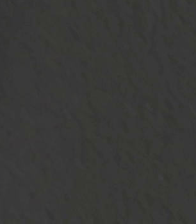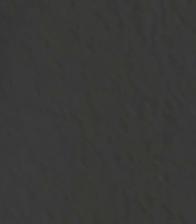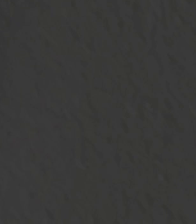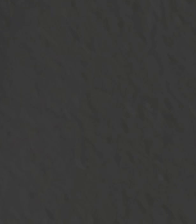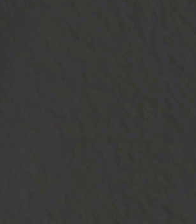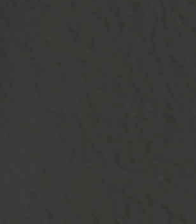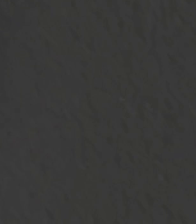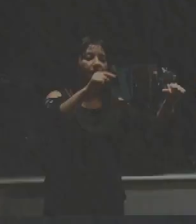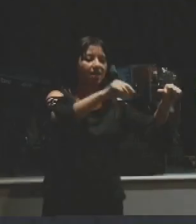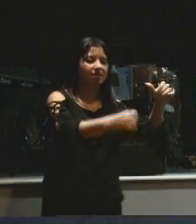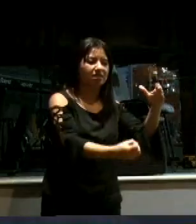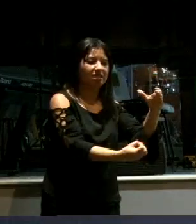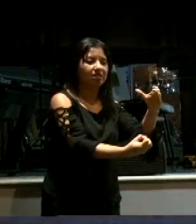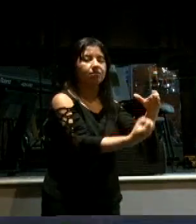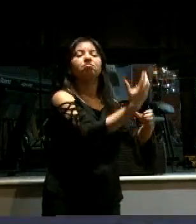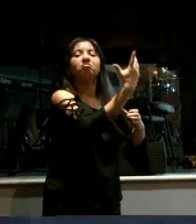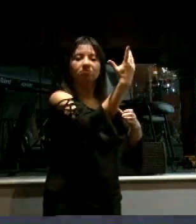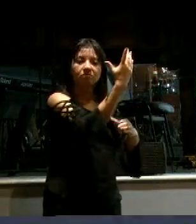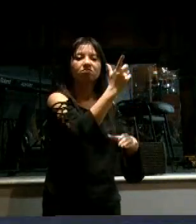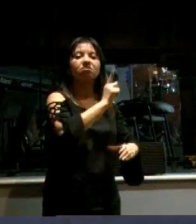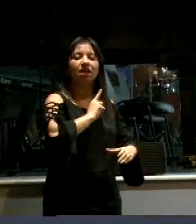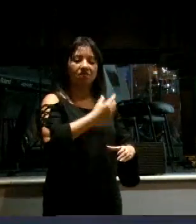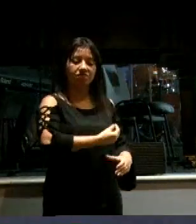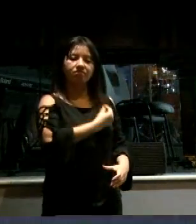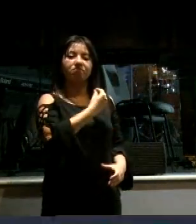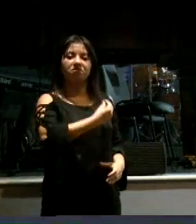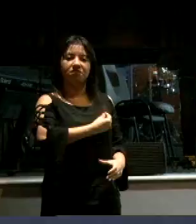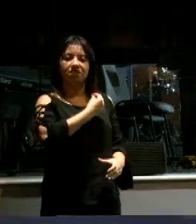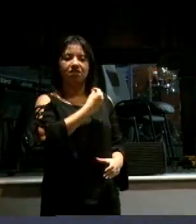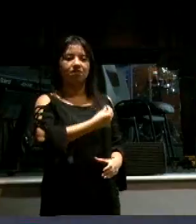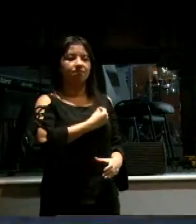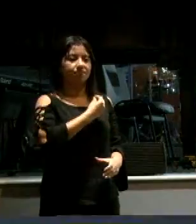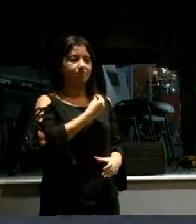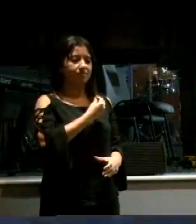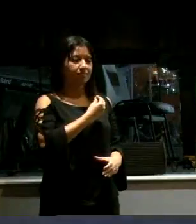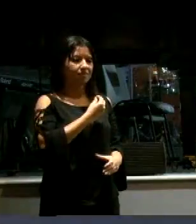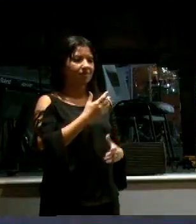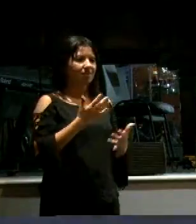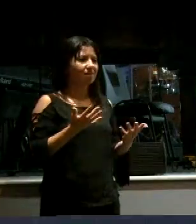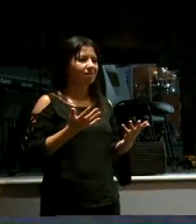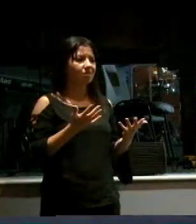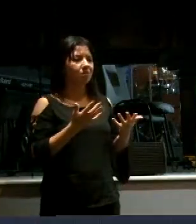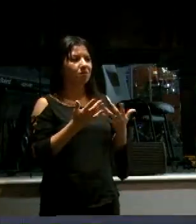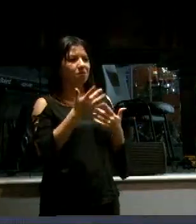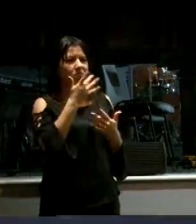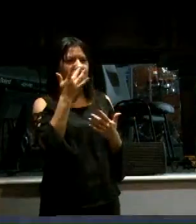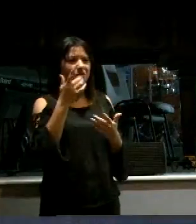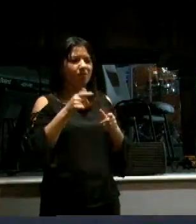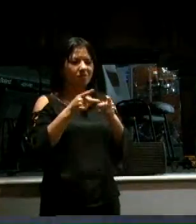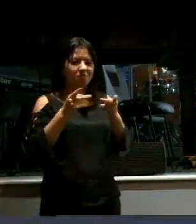esterilidade. Querido, um pratinho de sal não muda o pH de um rio.